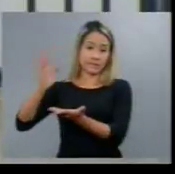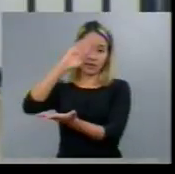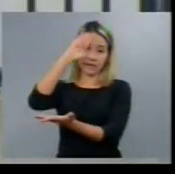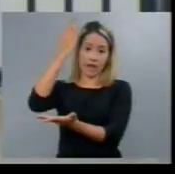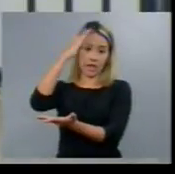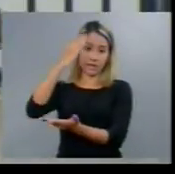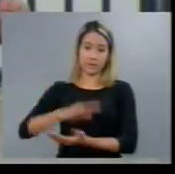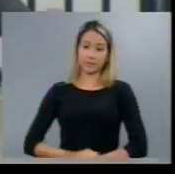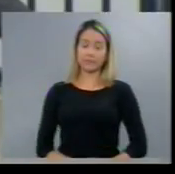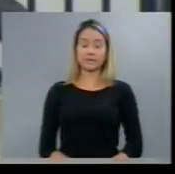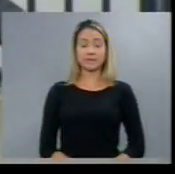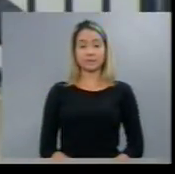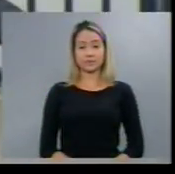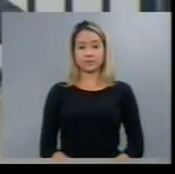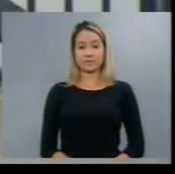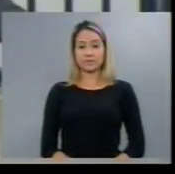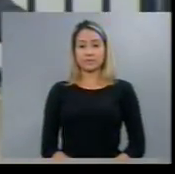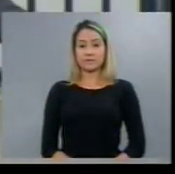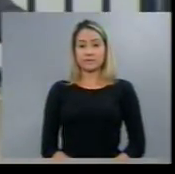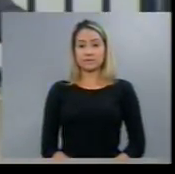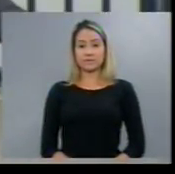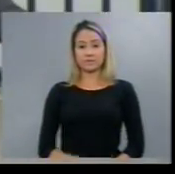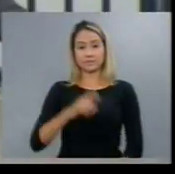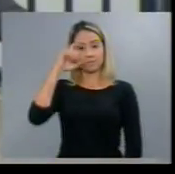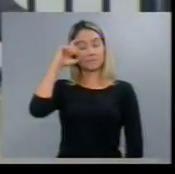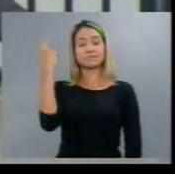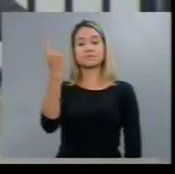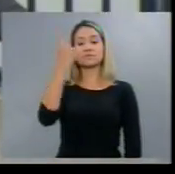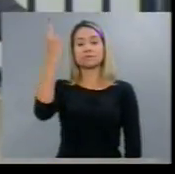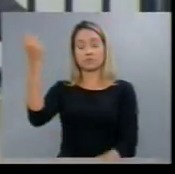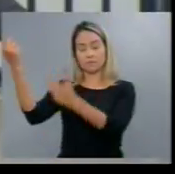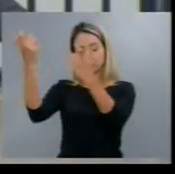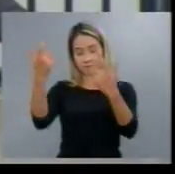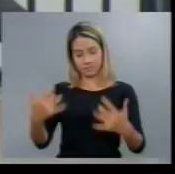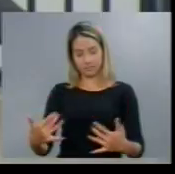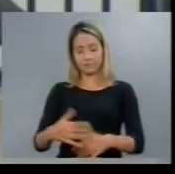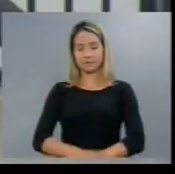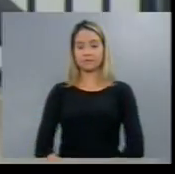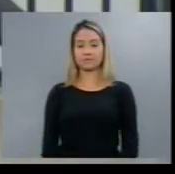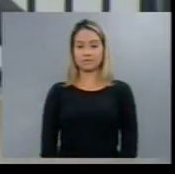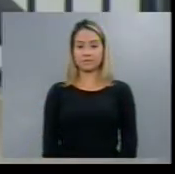Senhora deputada Eligiar, deputado relator, resumo, Vossa Excelência.